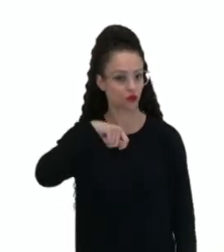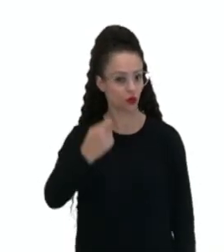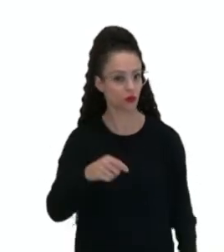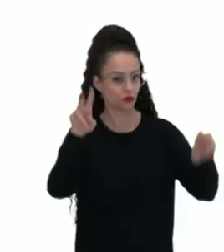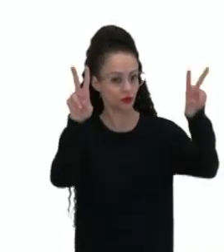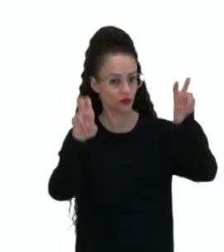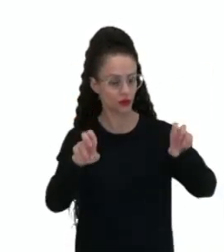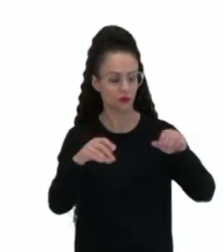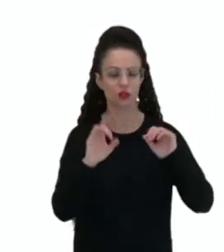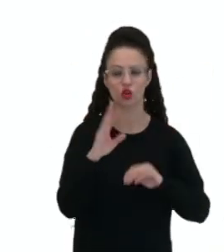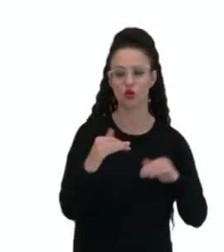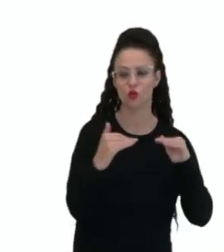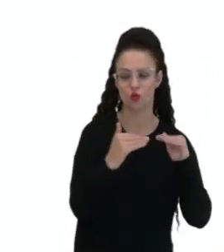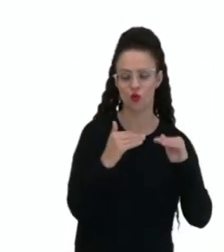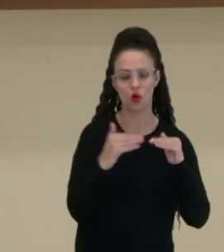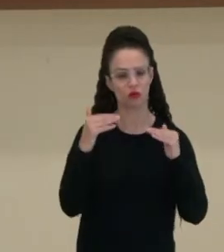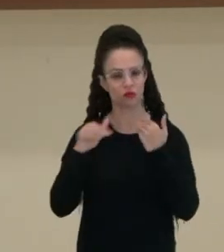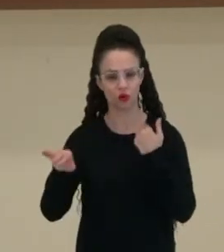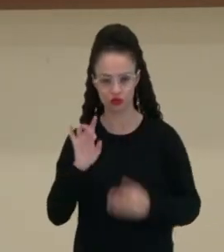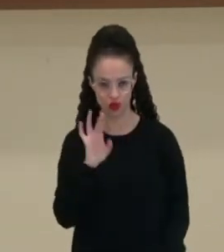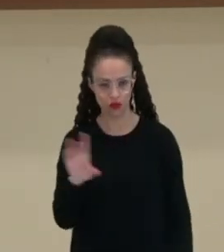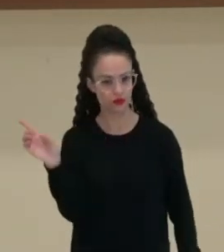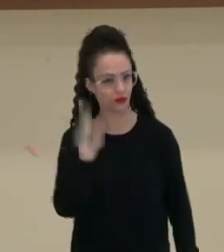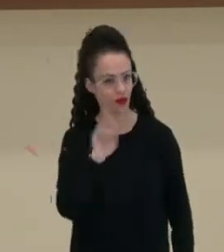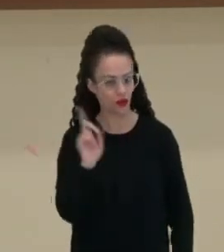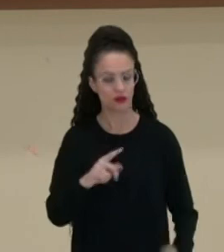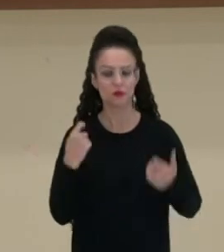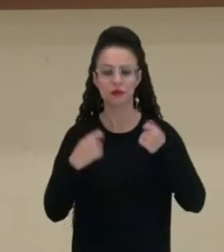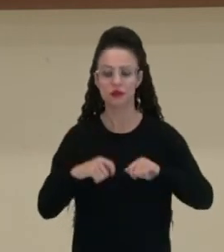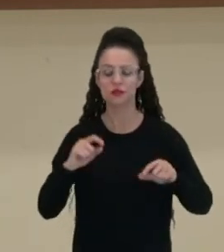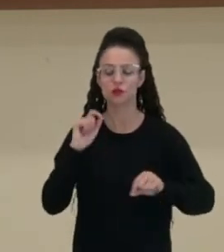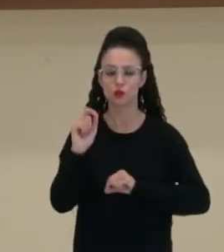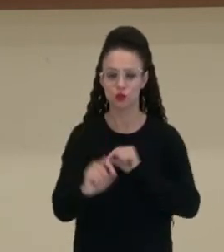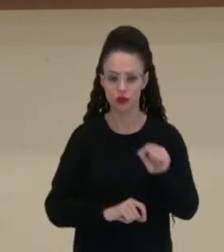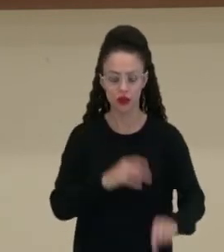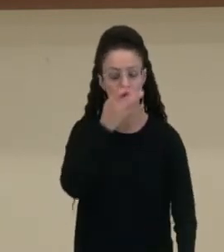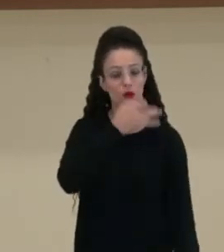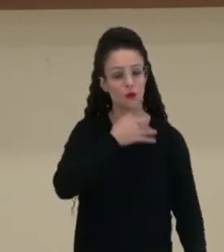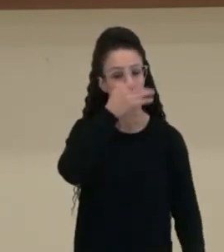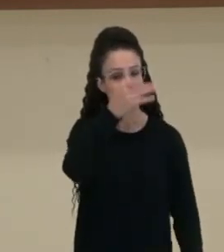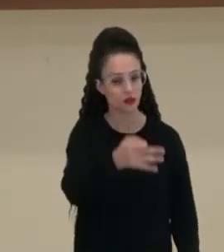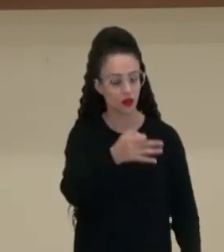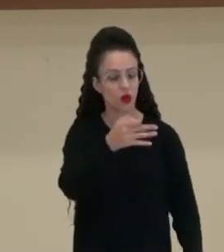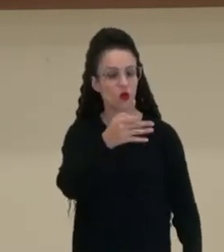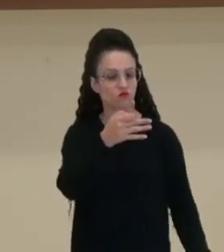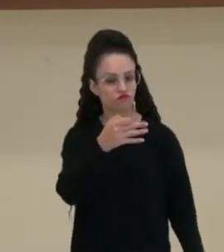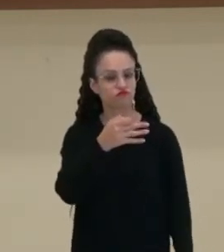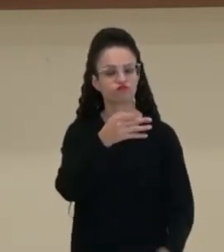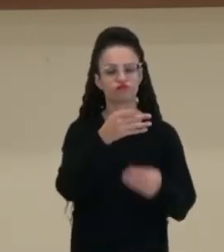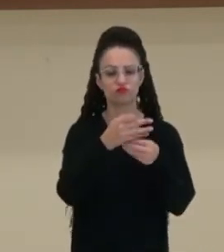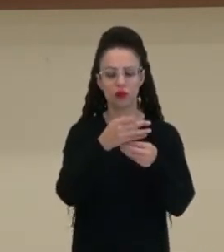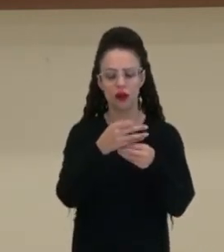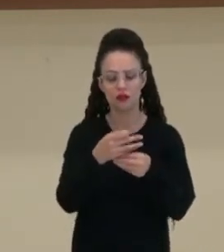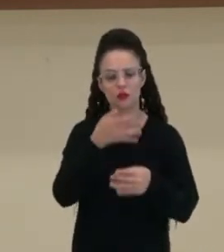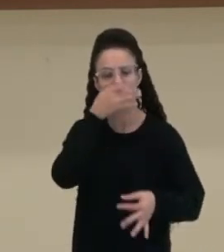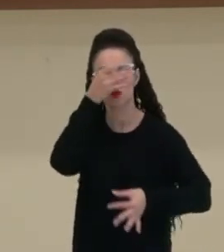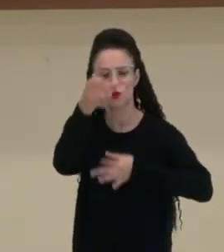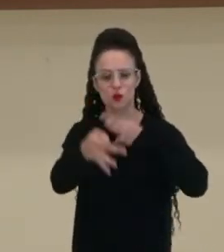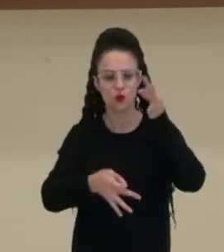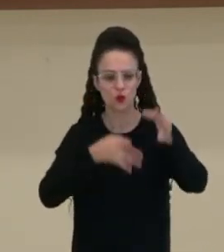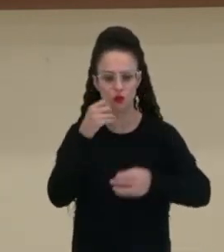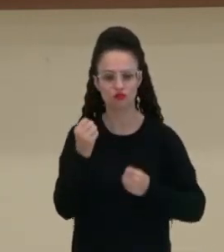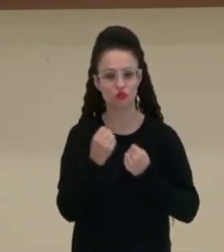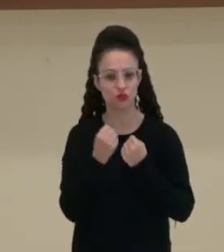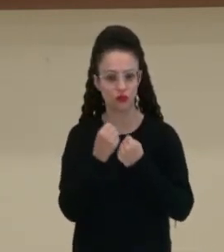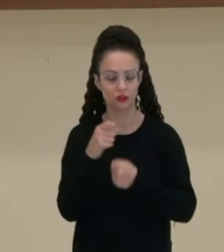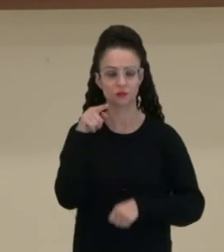só concordo ou discordo. O que ele tem que fazer? Ele dá opinião e sustenta essa opinião com argumentos.